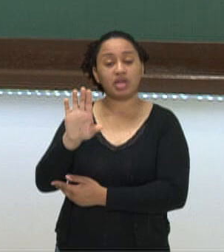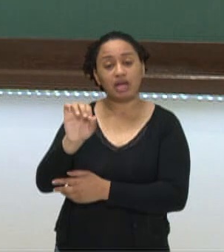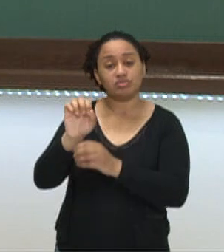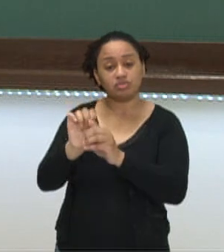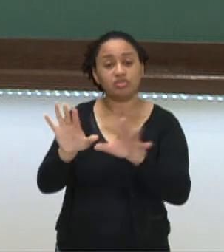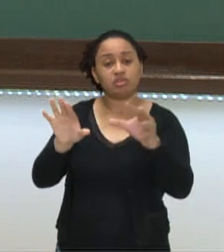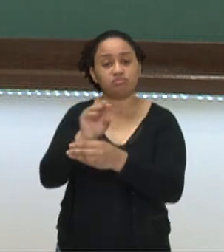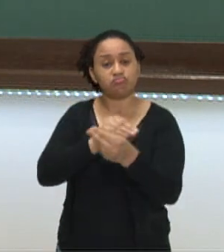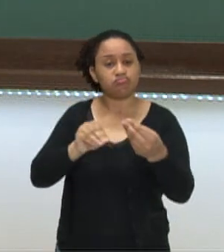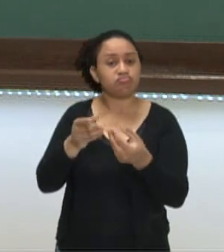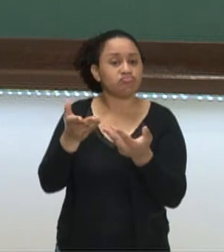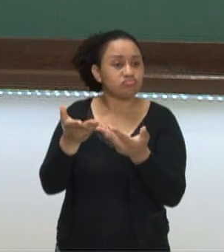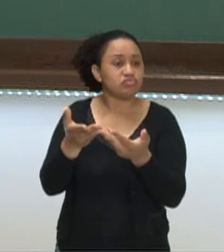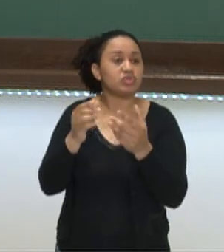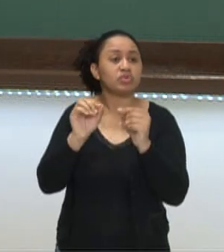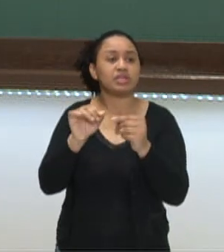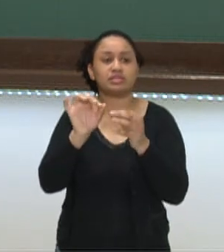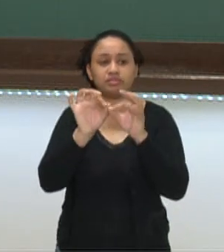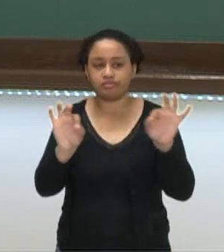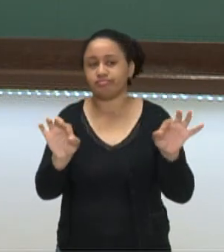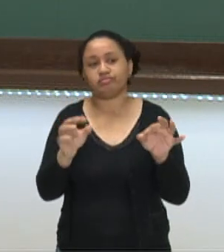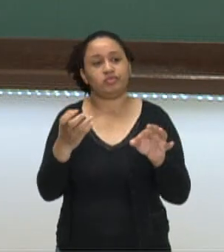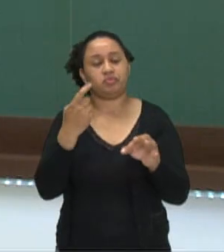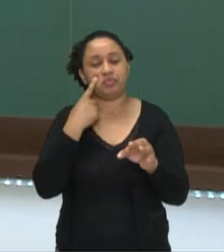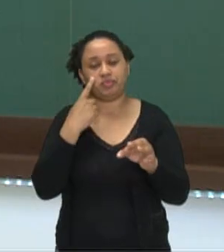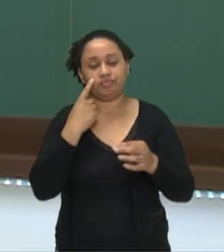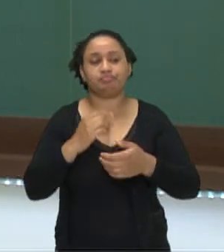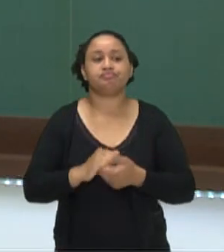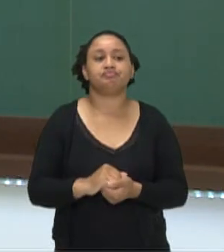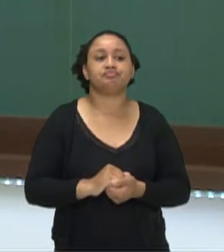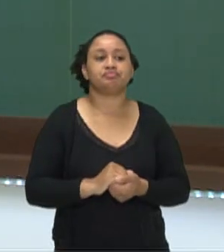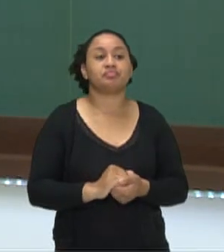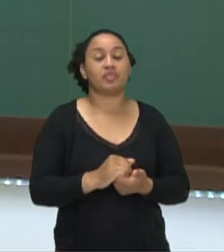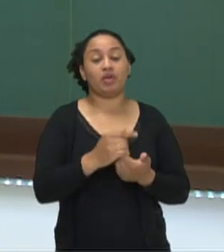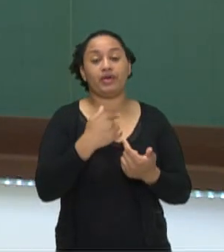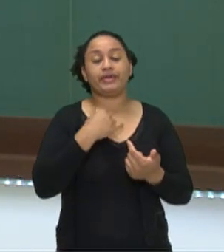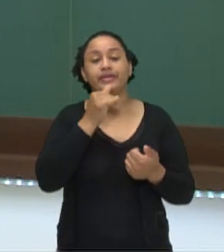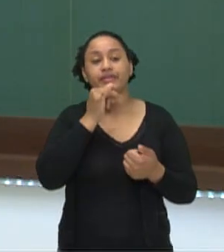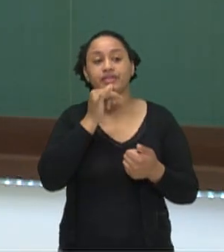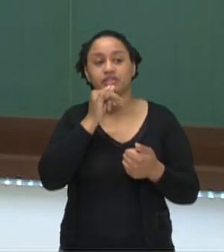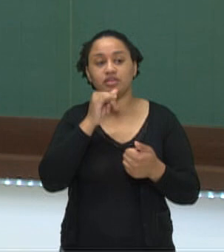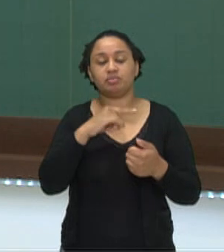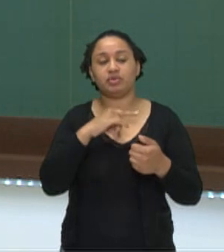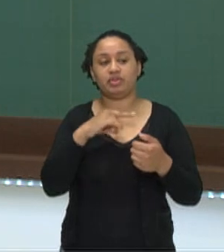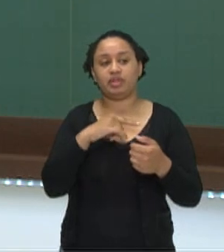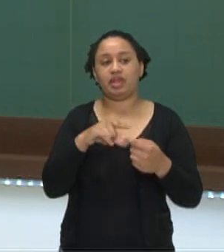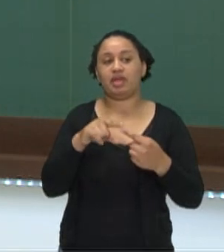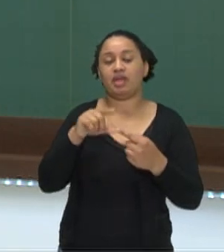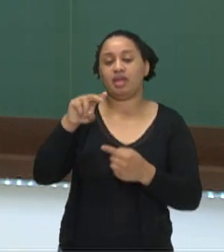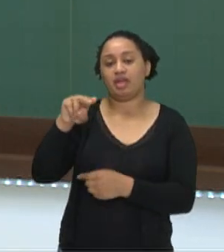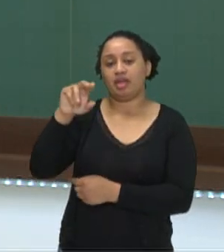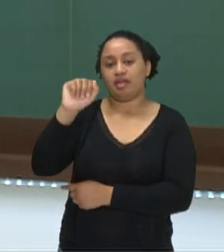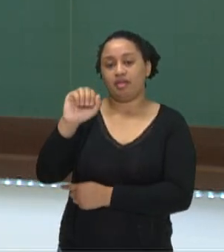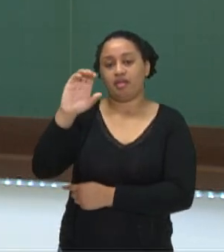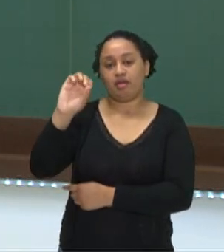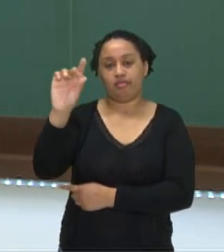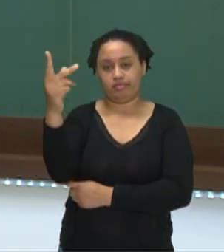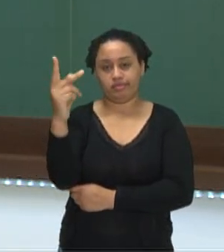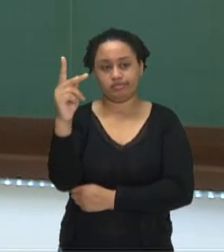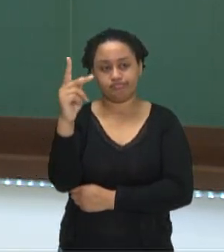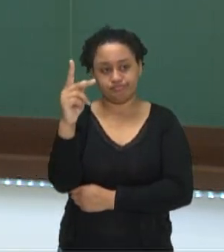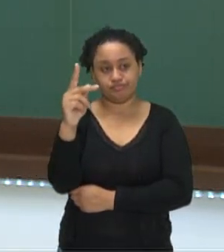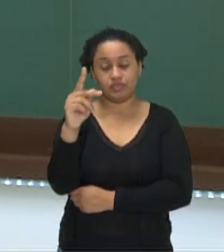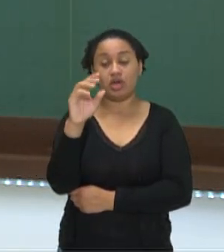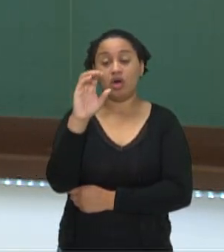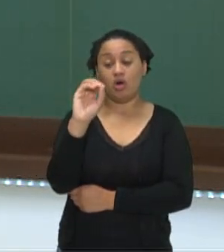química. Muito simples, vamos dar uma olhada aqui. Aqui nós temos esta fórmula NaOH.